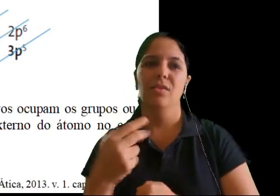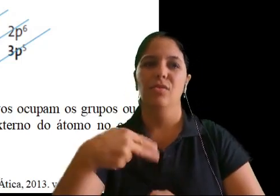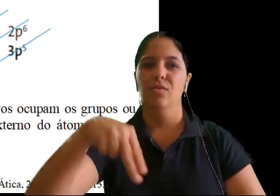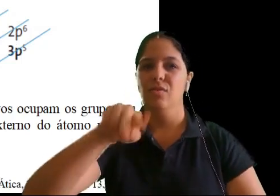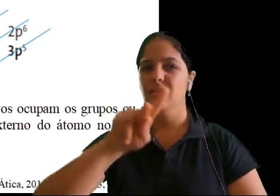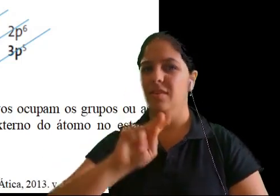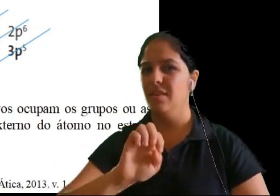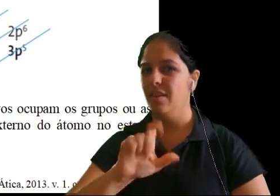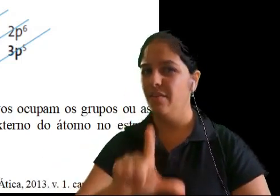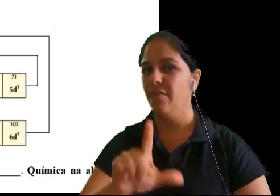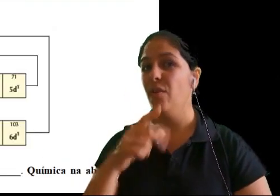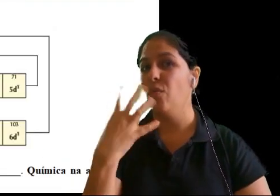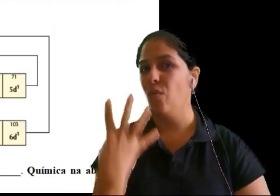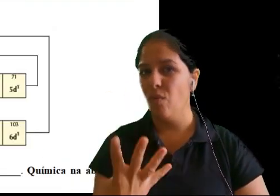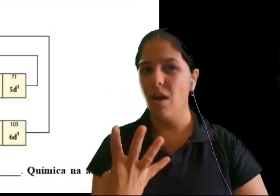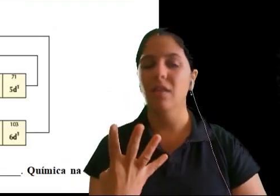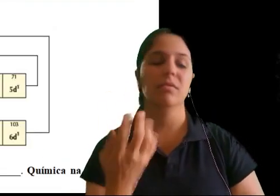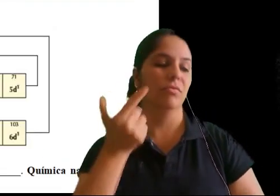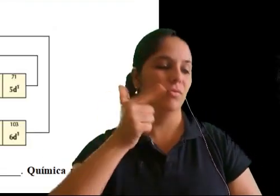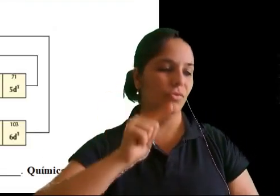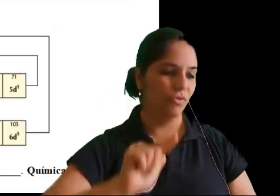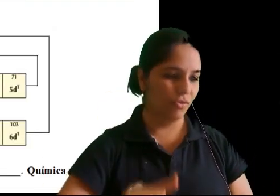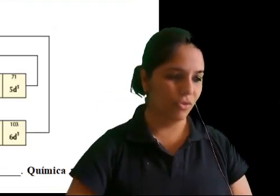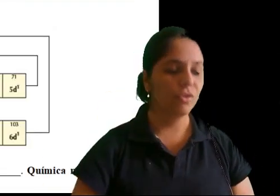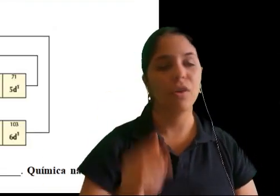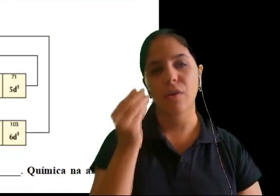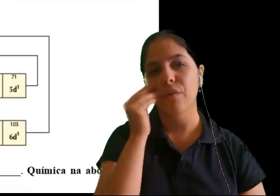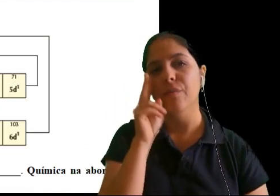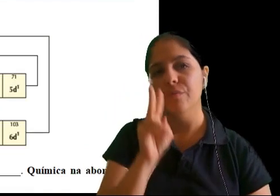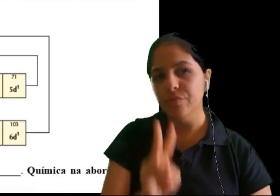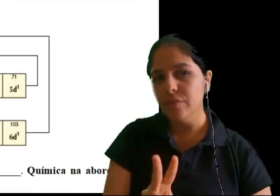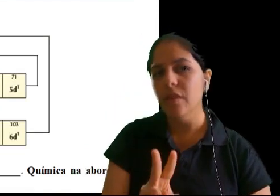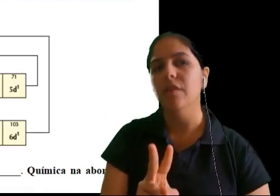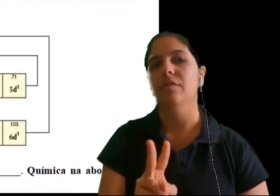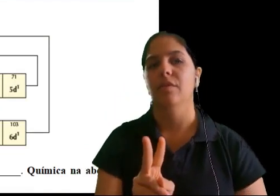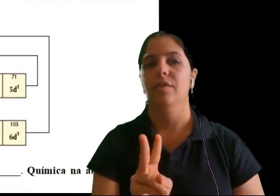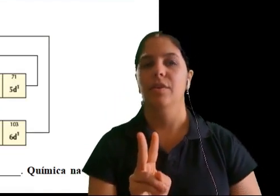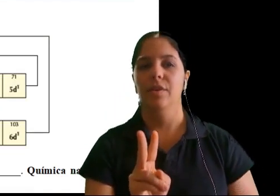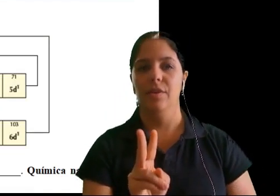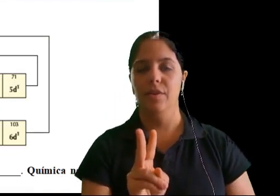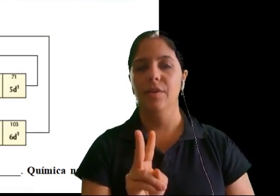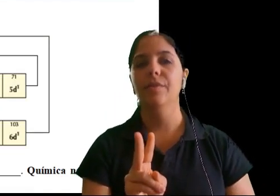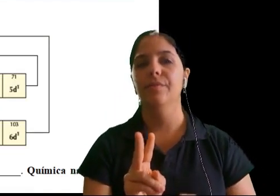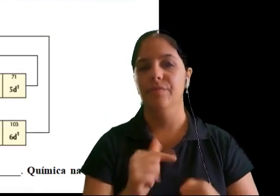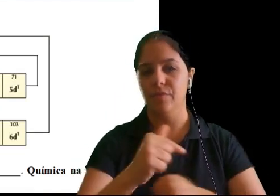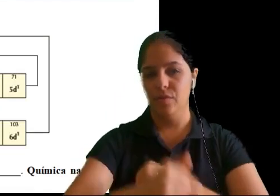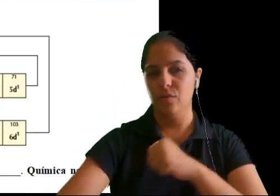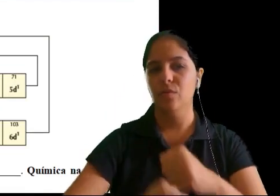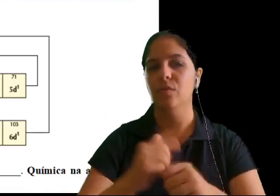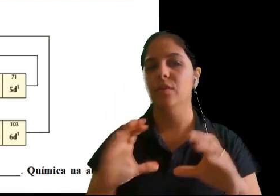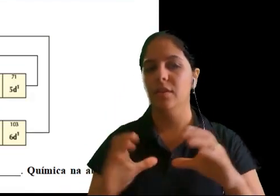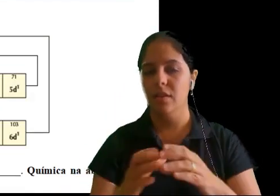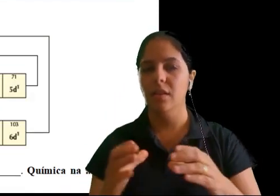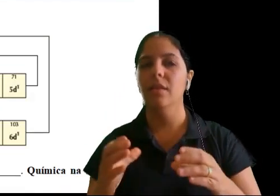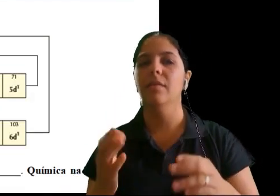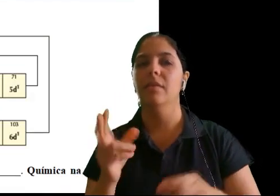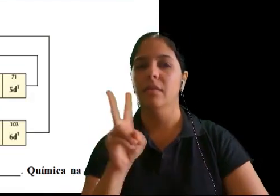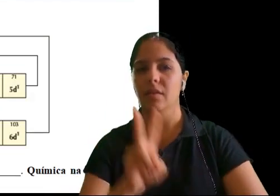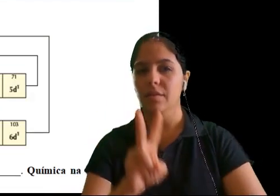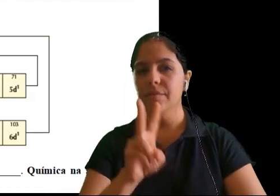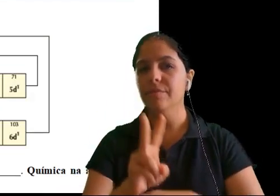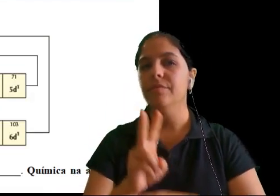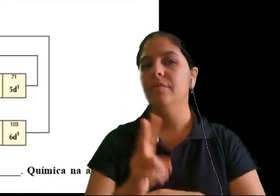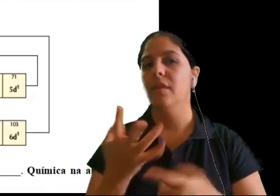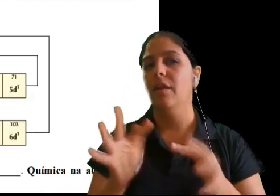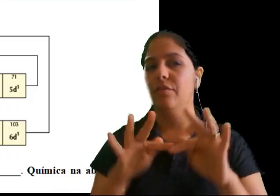no nível 4. E aqui, então, mais uma vez, para mostrar os elementos representativos, que são